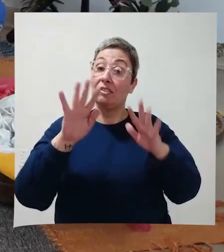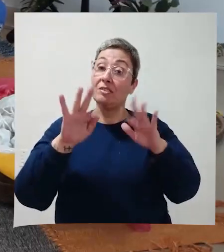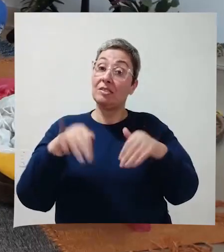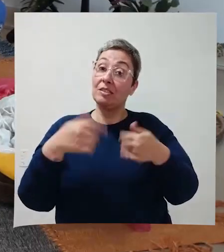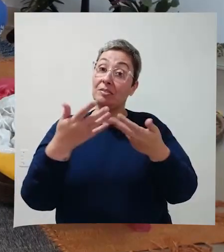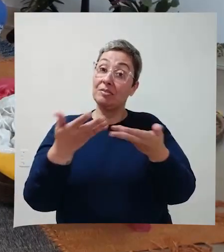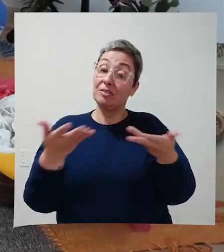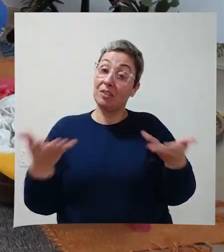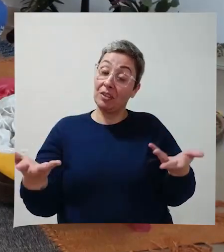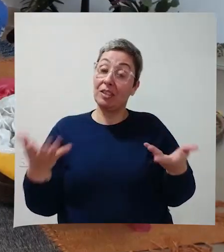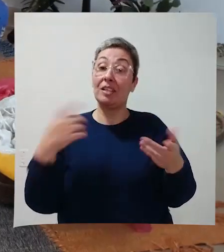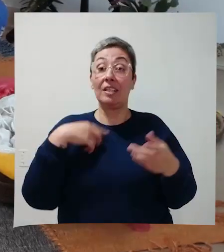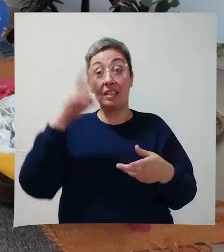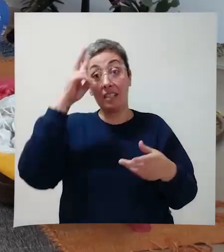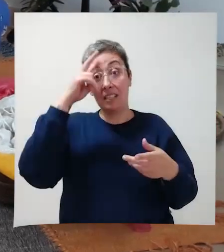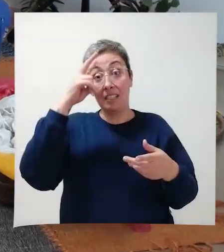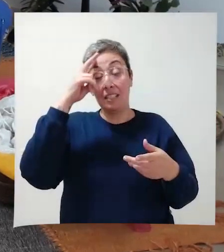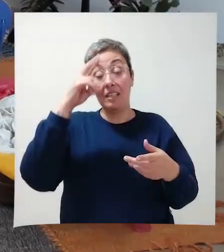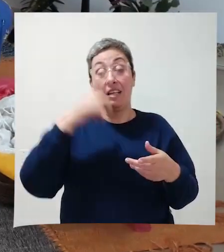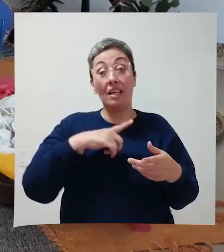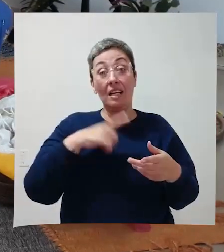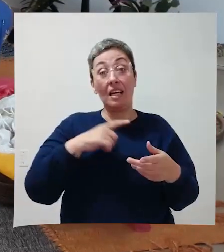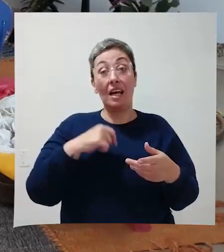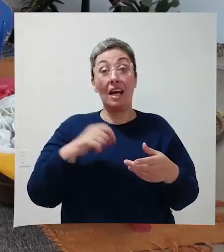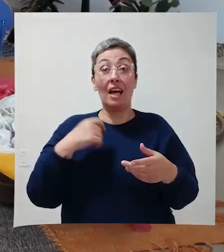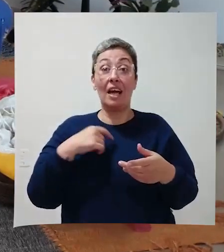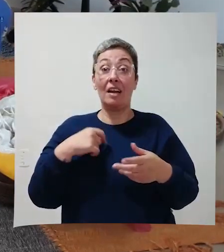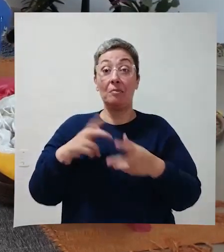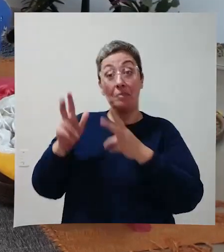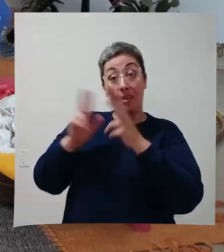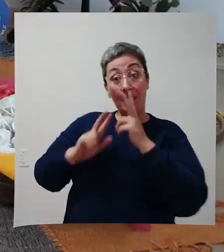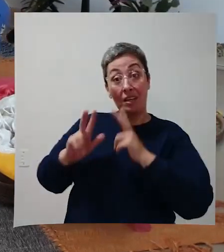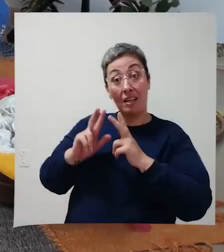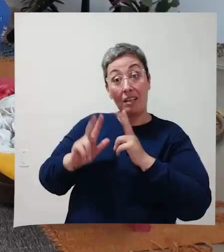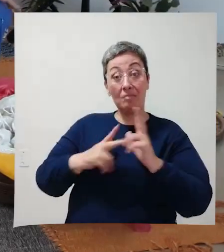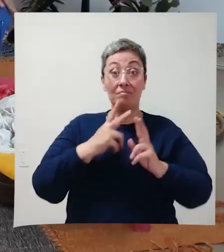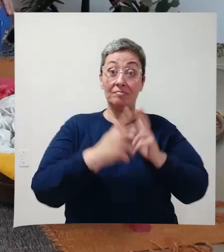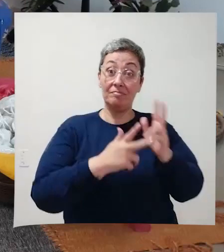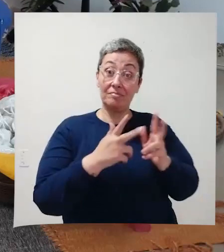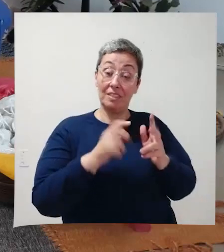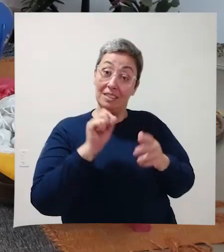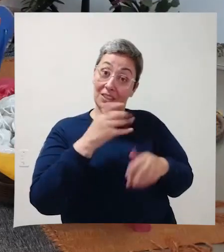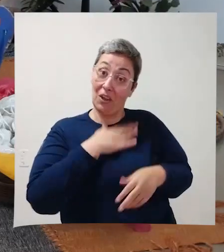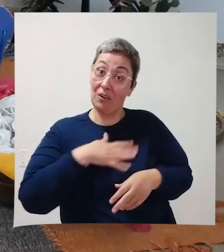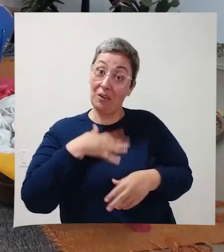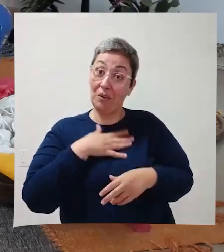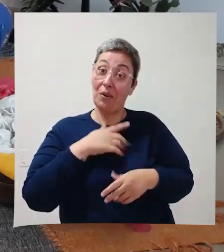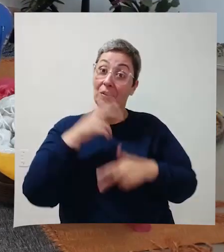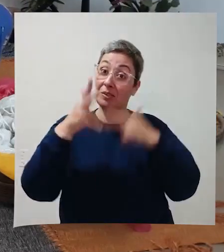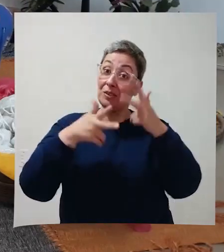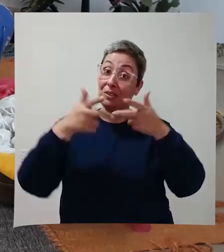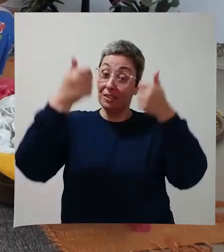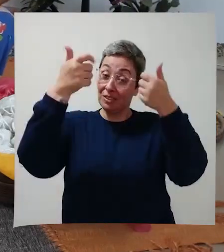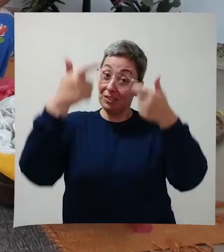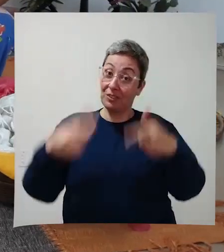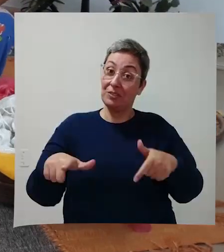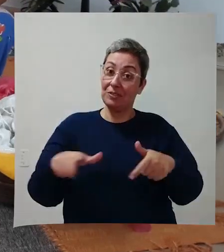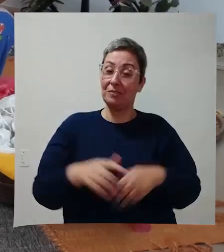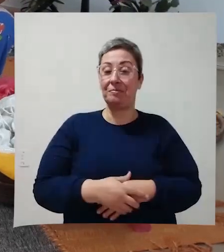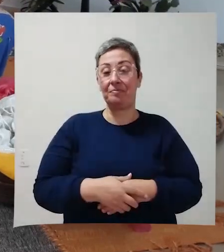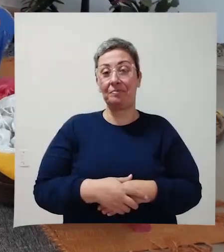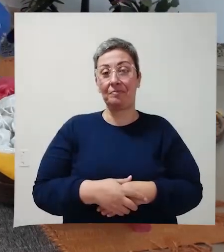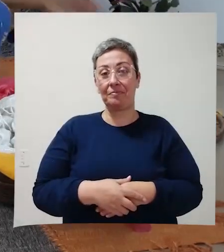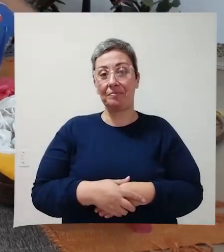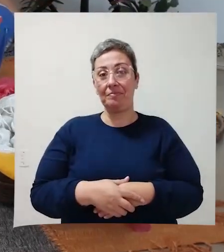que eu acabei de contar. Essa história entra por um ouvido e sai pelo outro. Quem gostou, que conte de